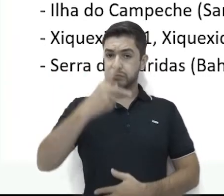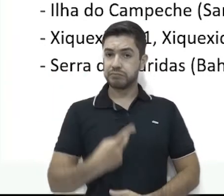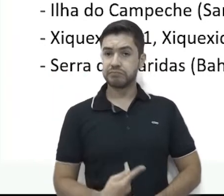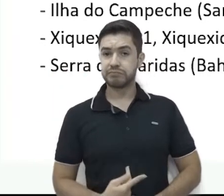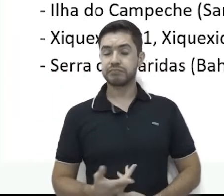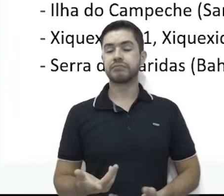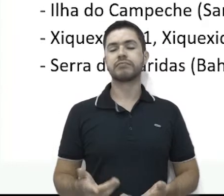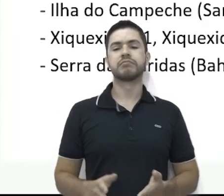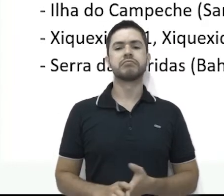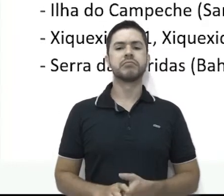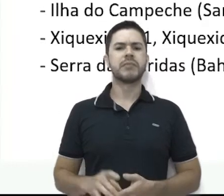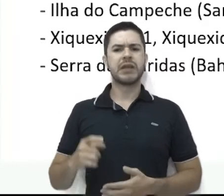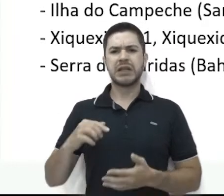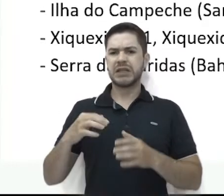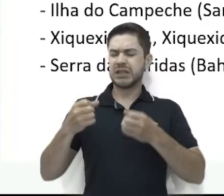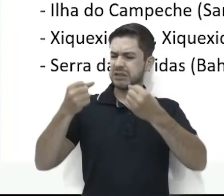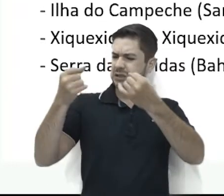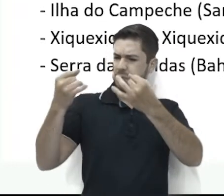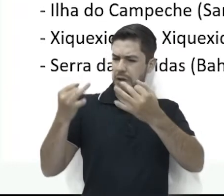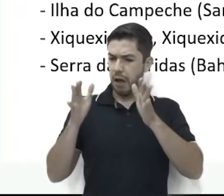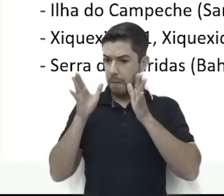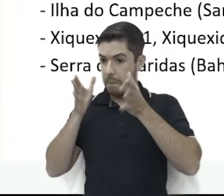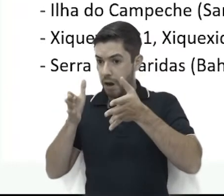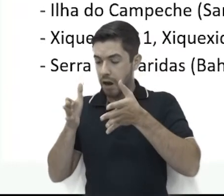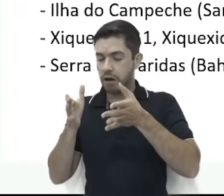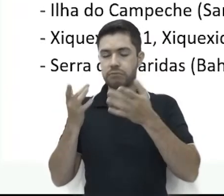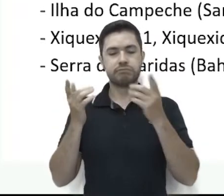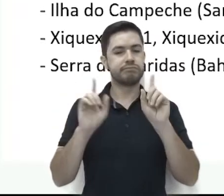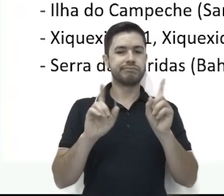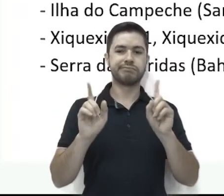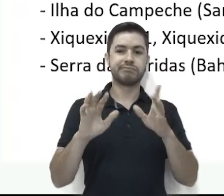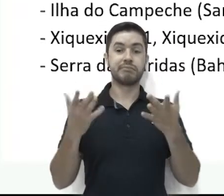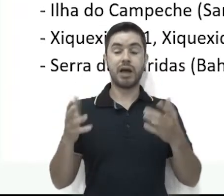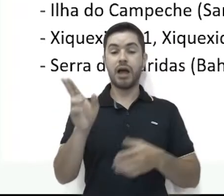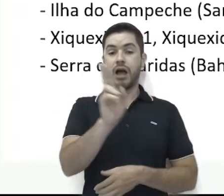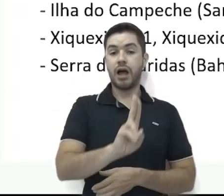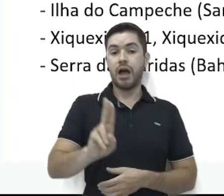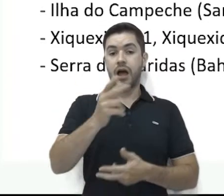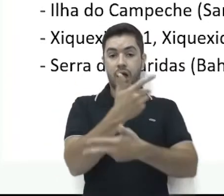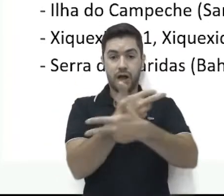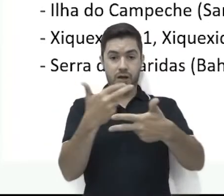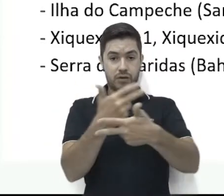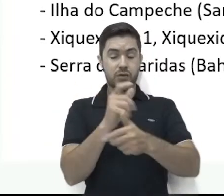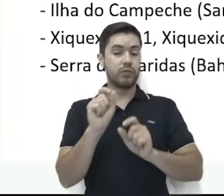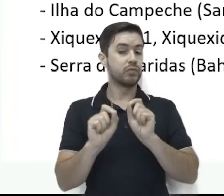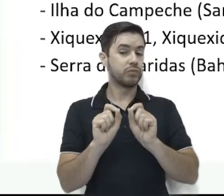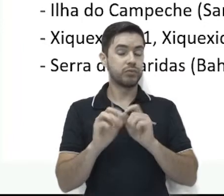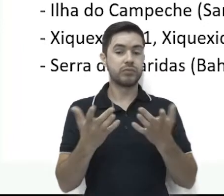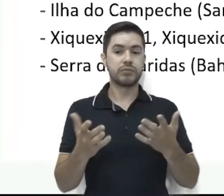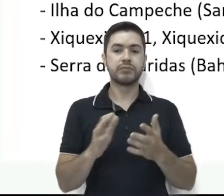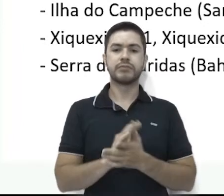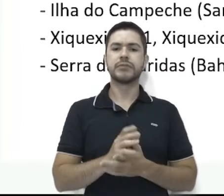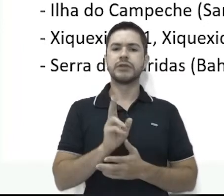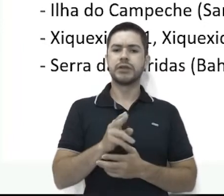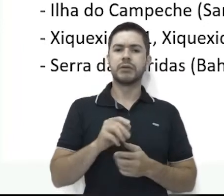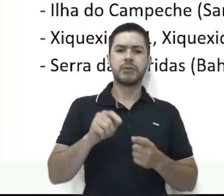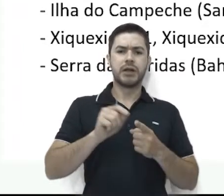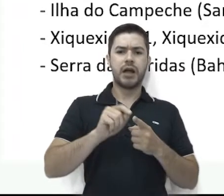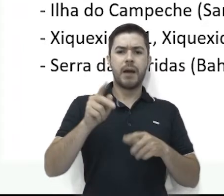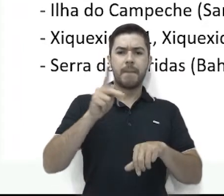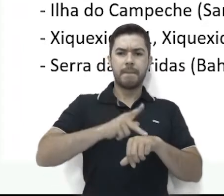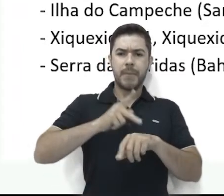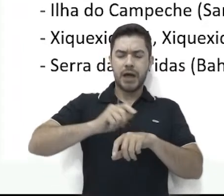não traziam nenhum sentido específico. O material usado para as pinturas eram geralmente o